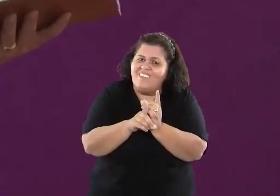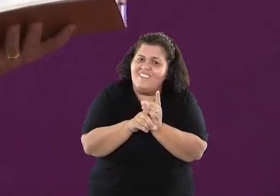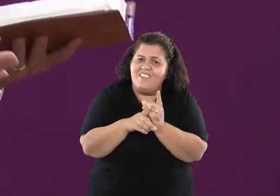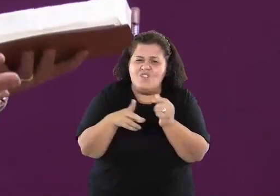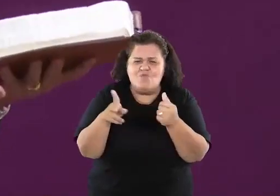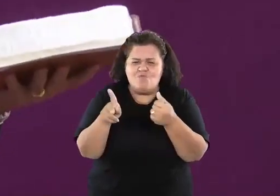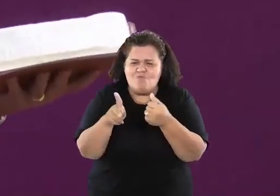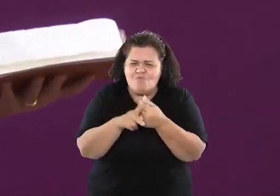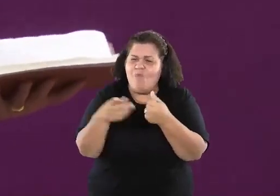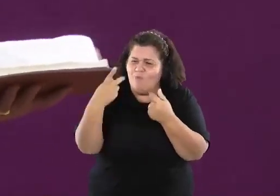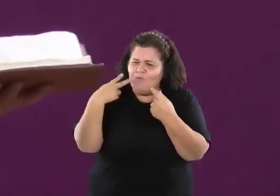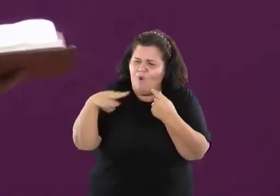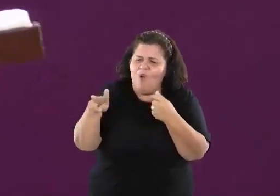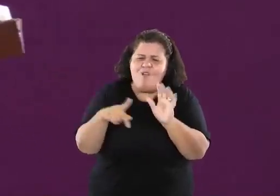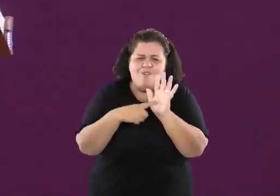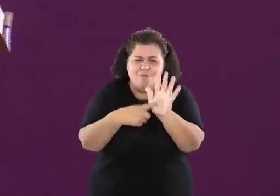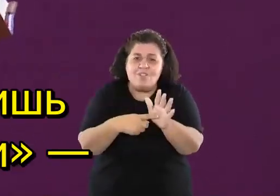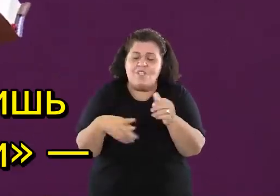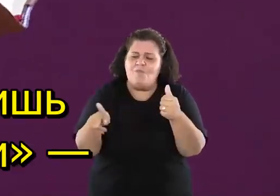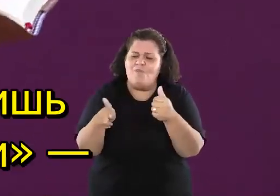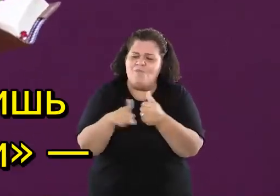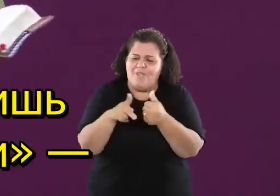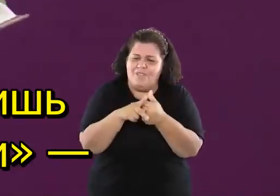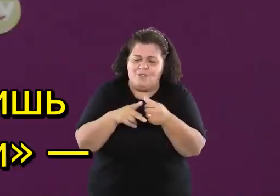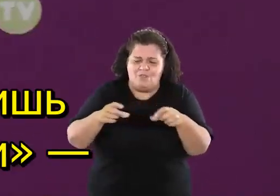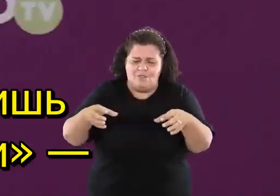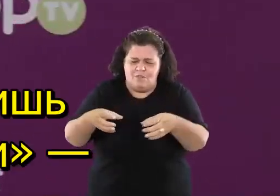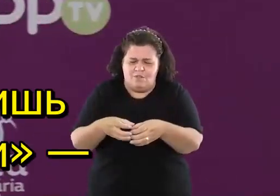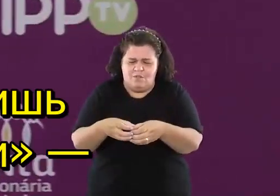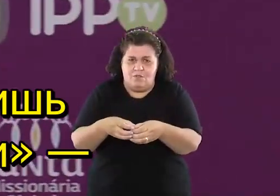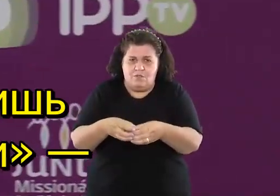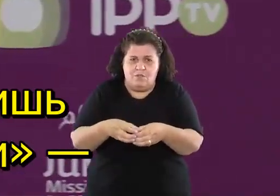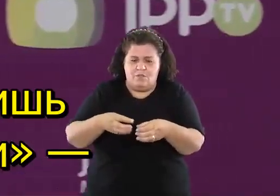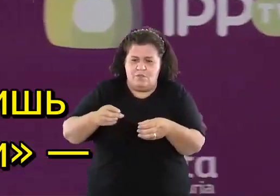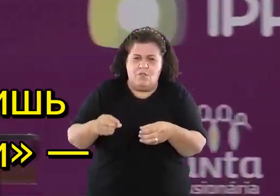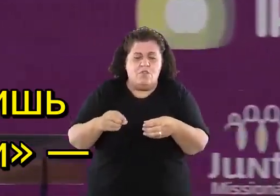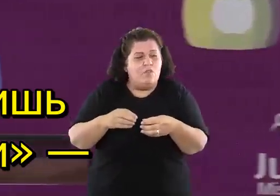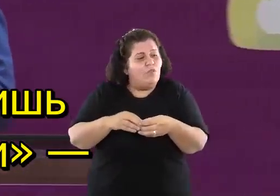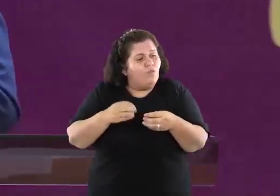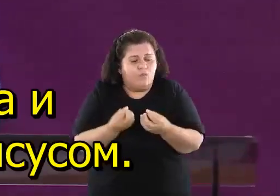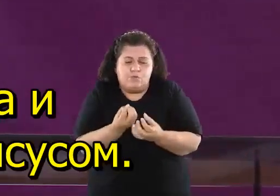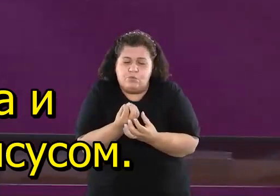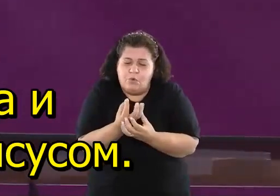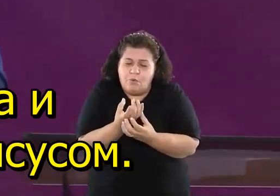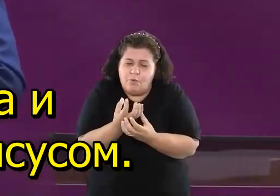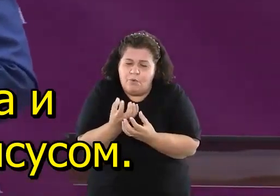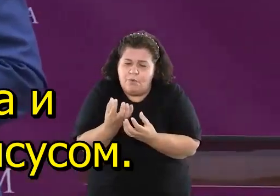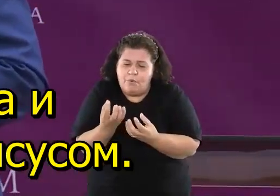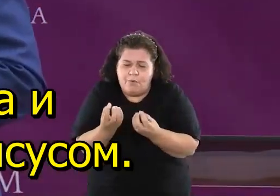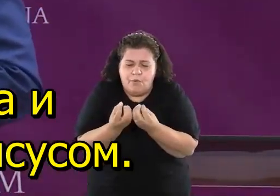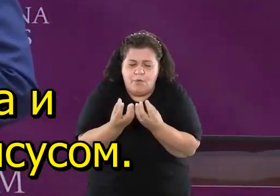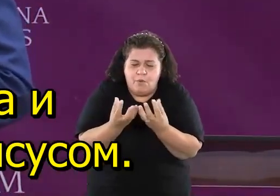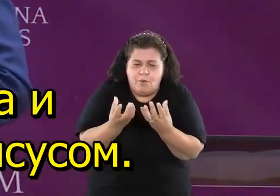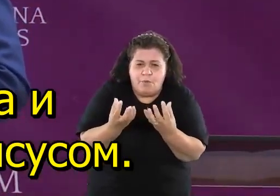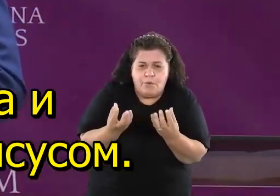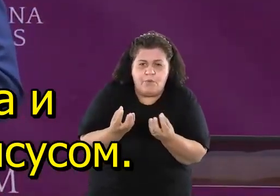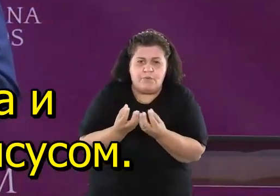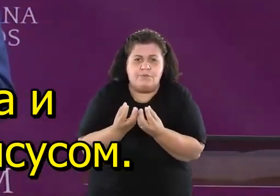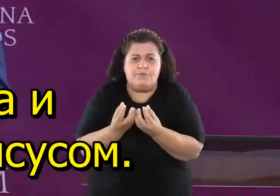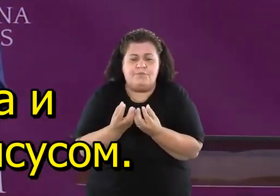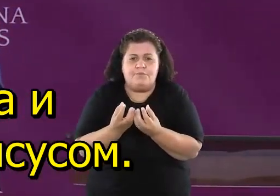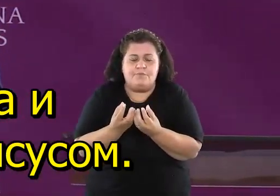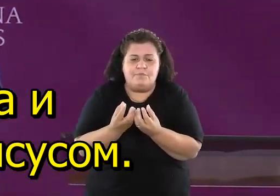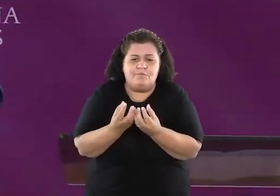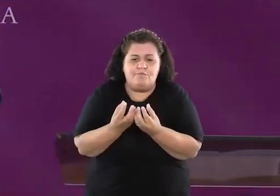Pedro, armando ali um braseiro, porque só tem dois lugares no Novo Testamento que tem a palavra braseiro. Foi onde Pedro negou Jesus e onde Pedro foi restaurado